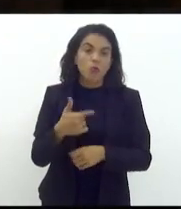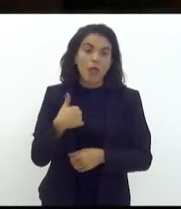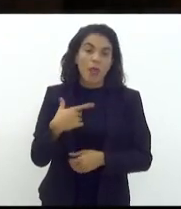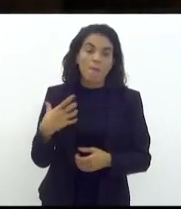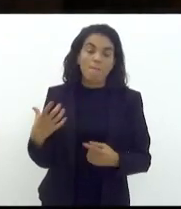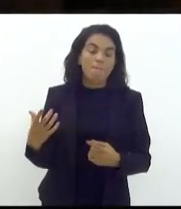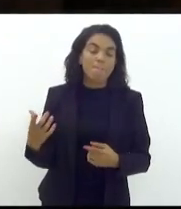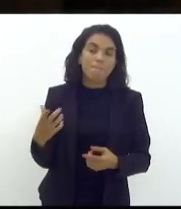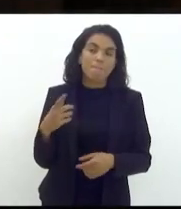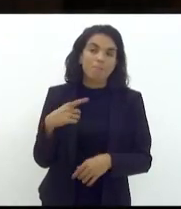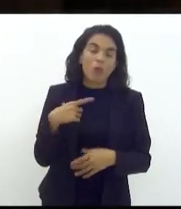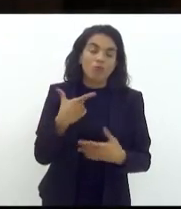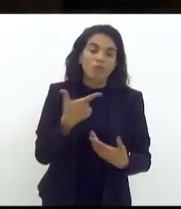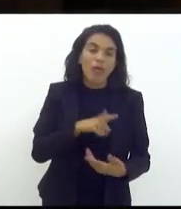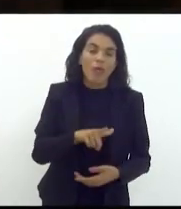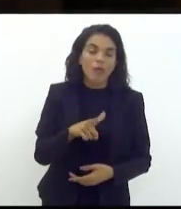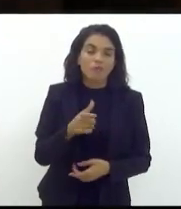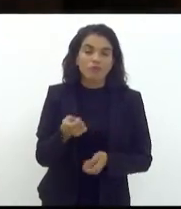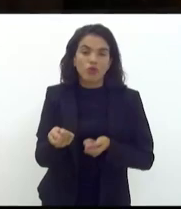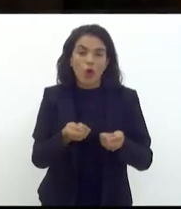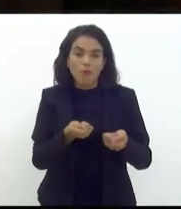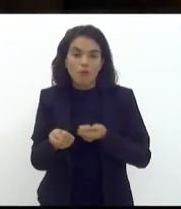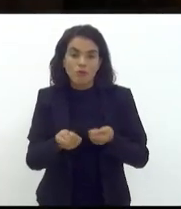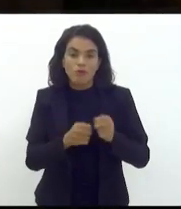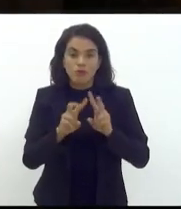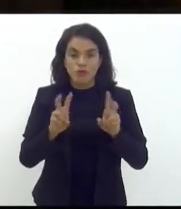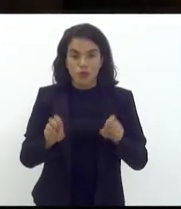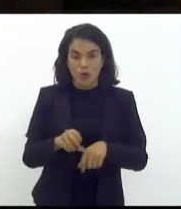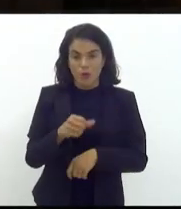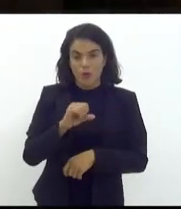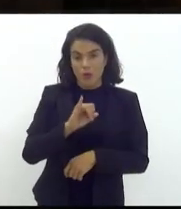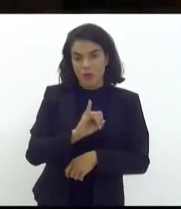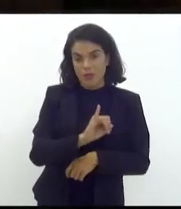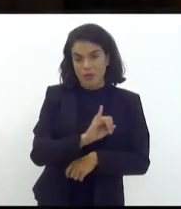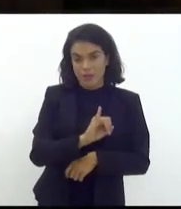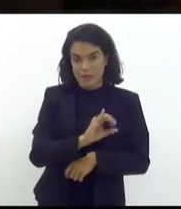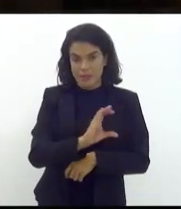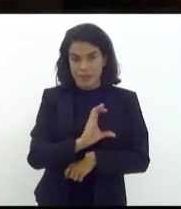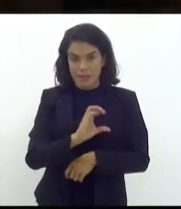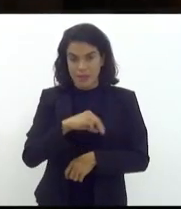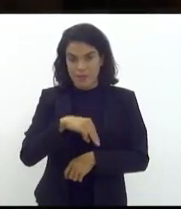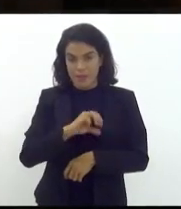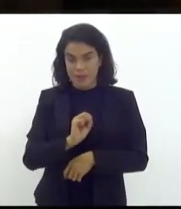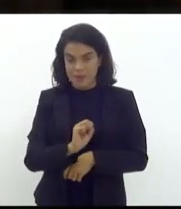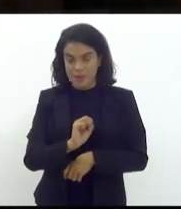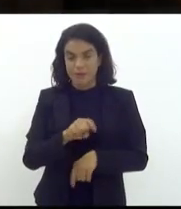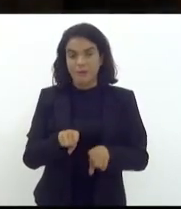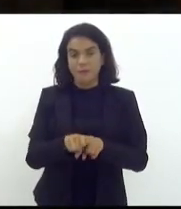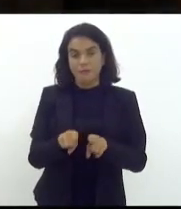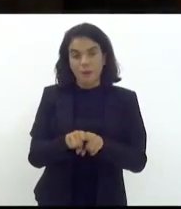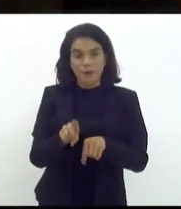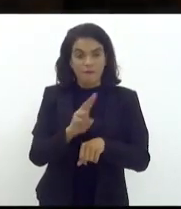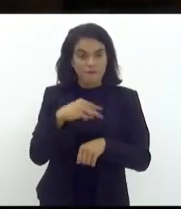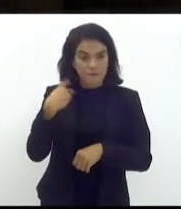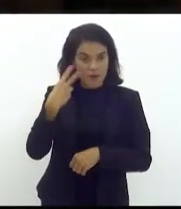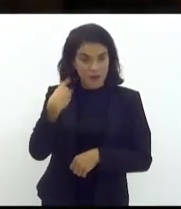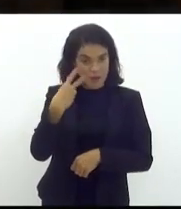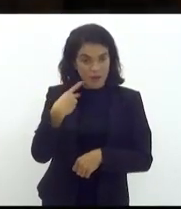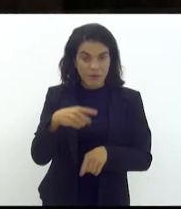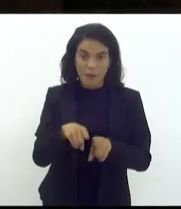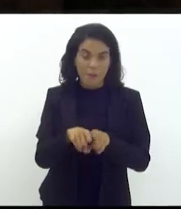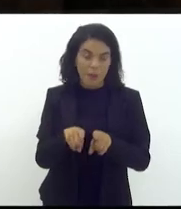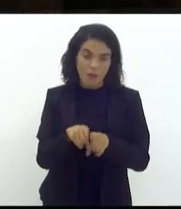porque ele está extinto em 2033 e os vereadores não